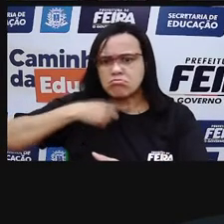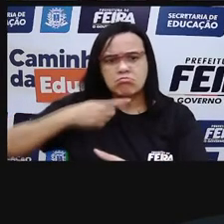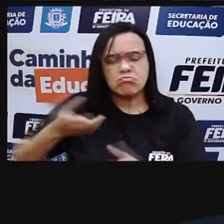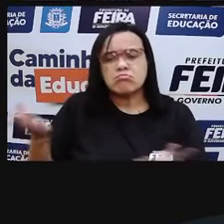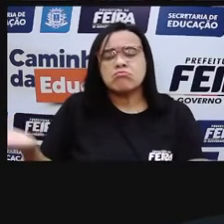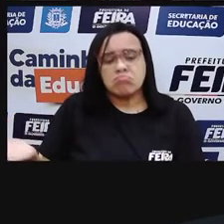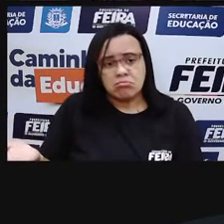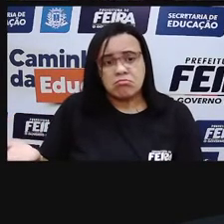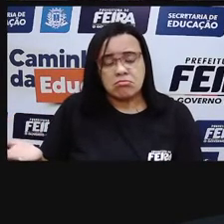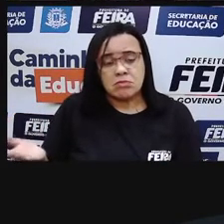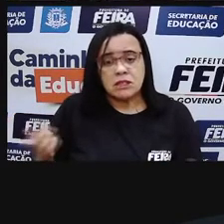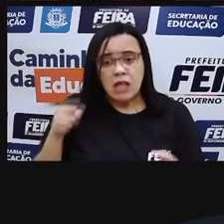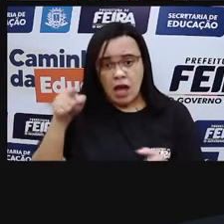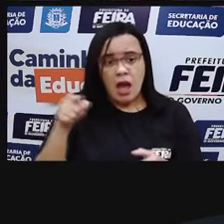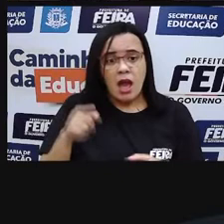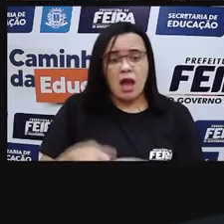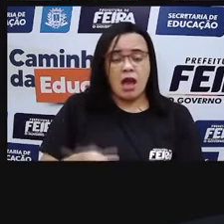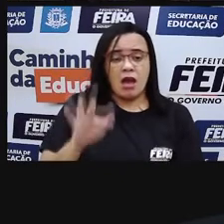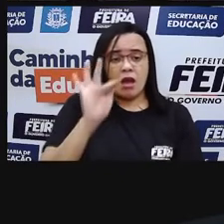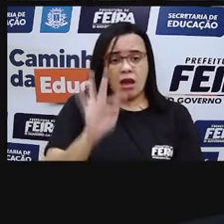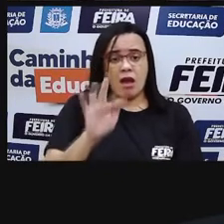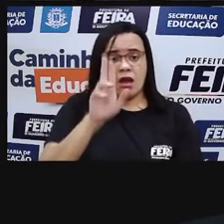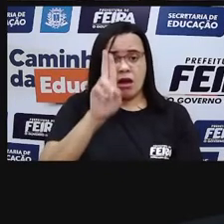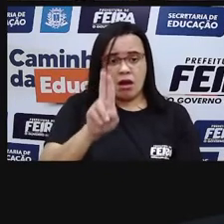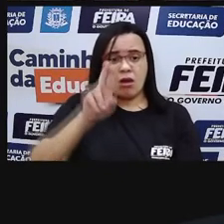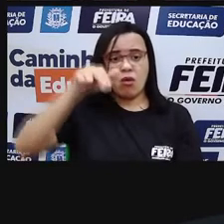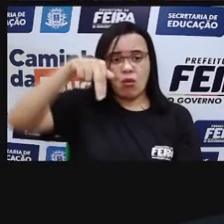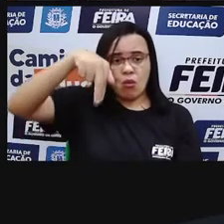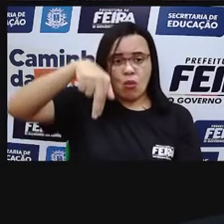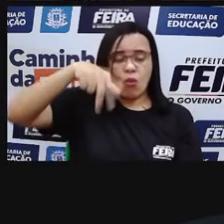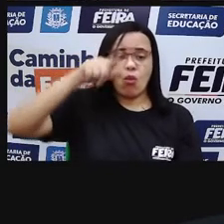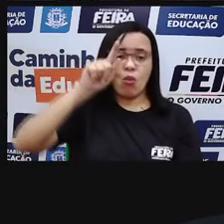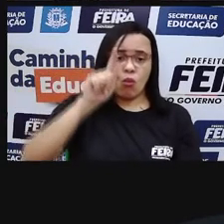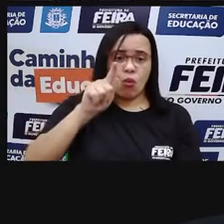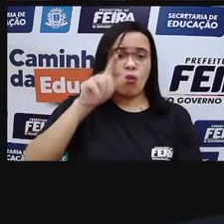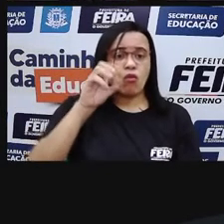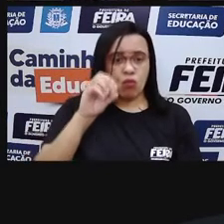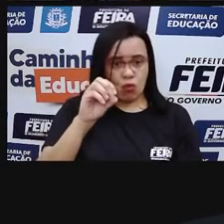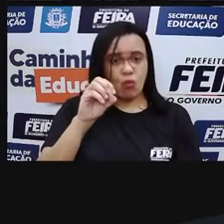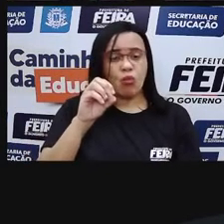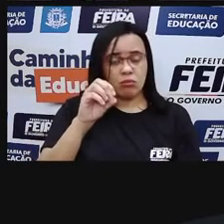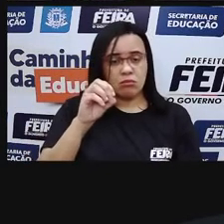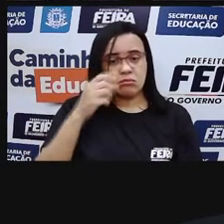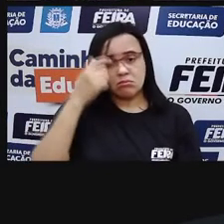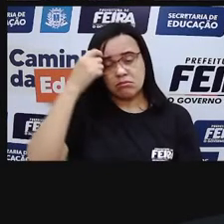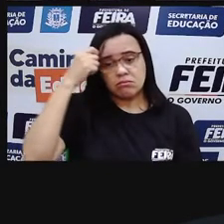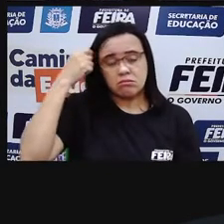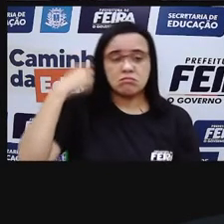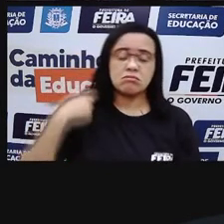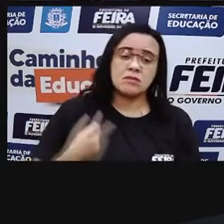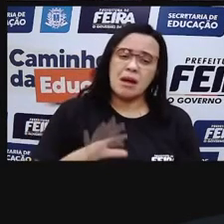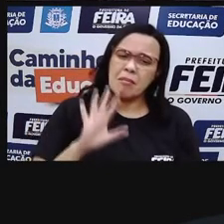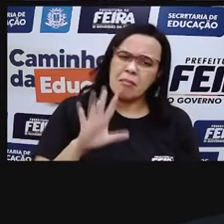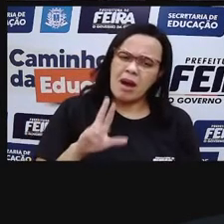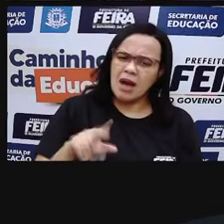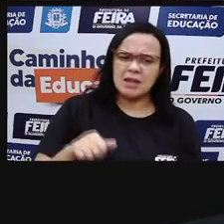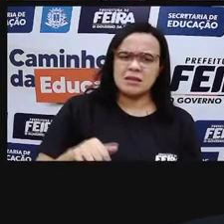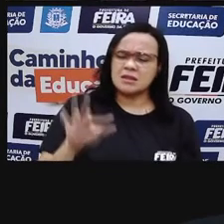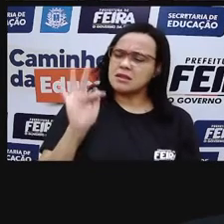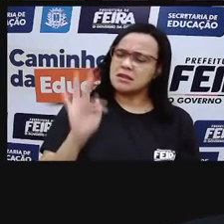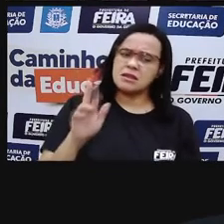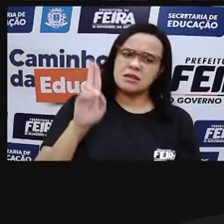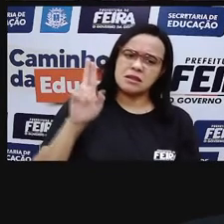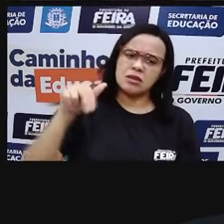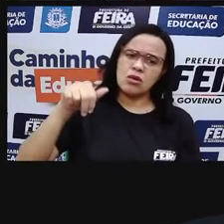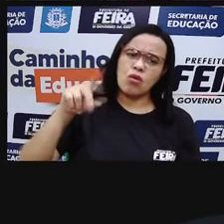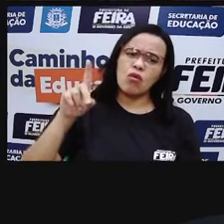acabou gerando. O que que aconteceu, então? O que aconteceu é que esse fungo, esse Penicillium notatum, ele produziu